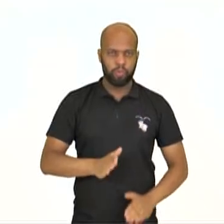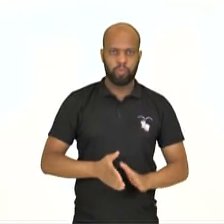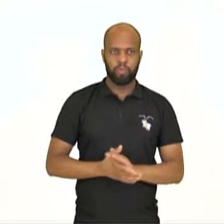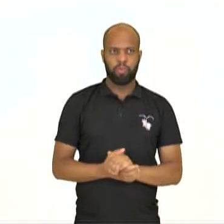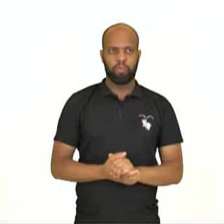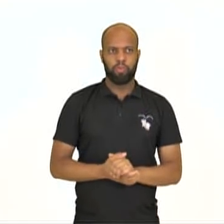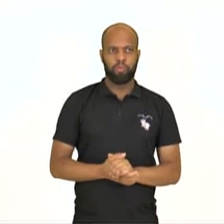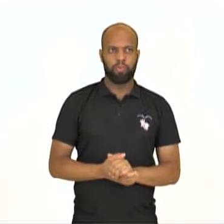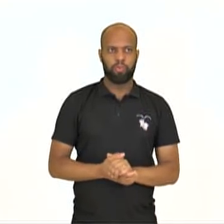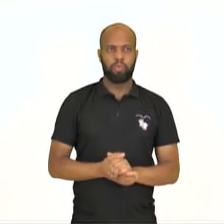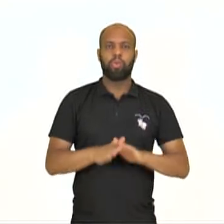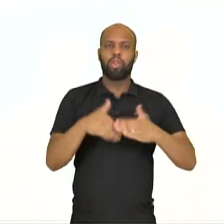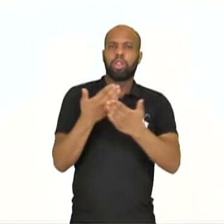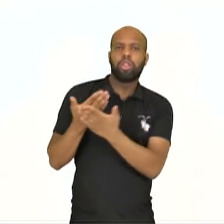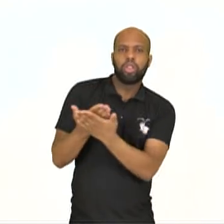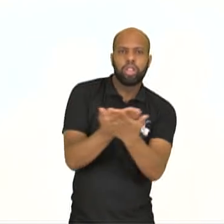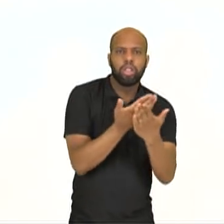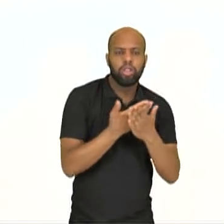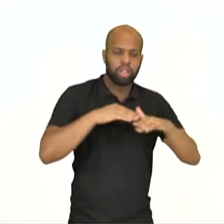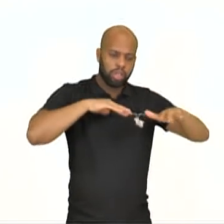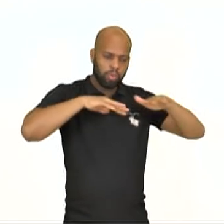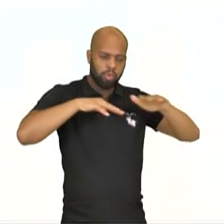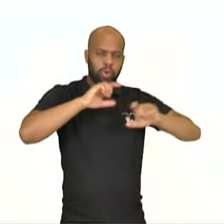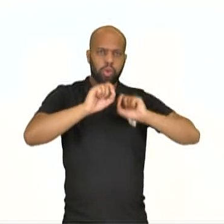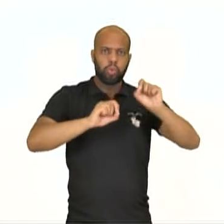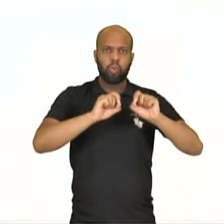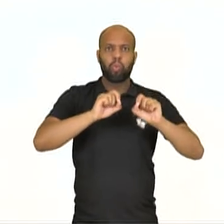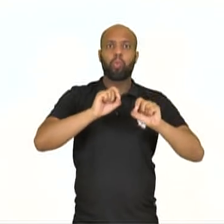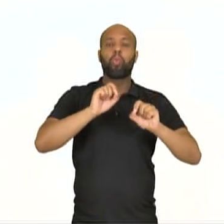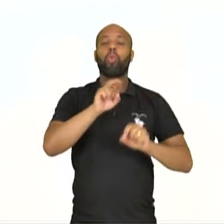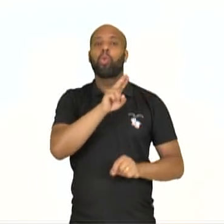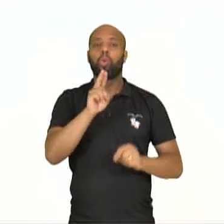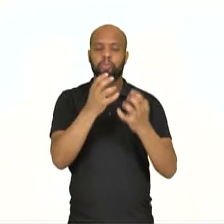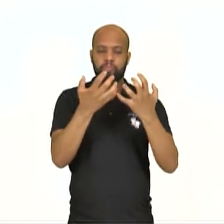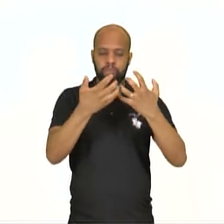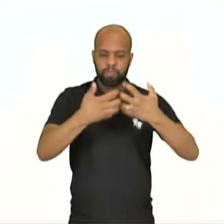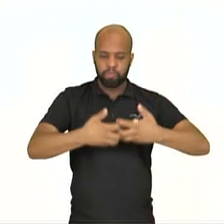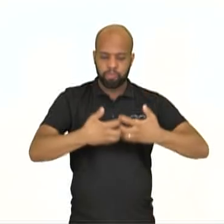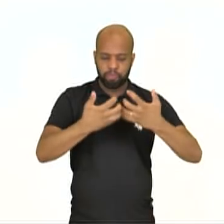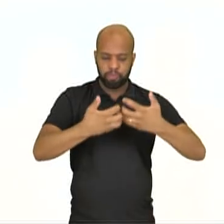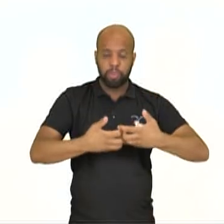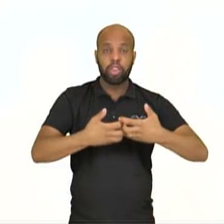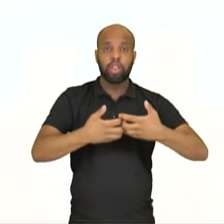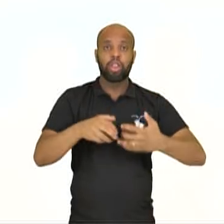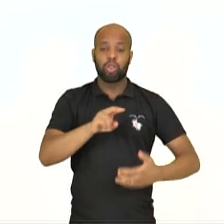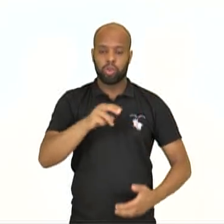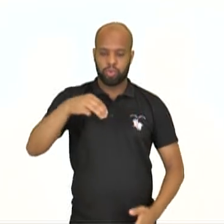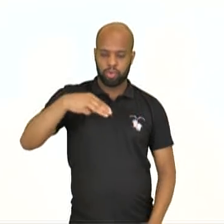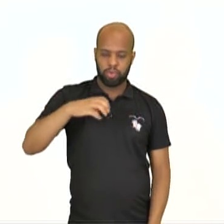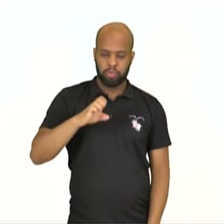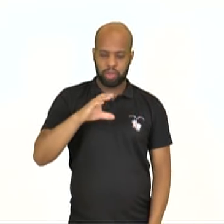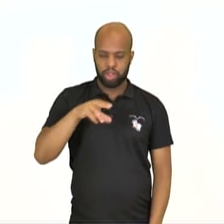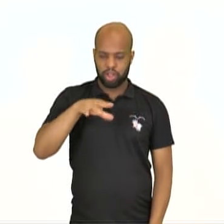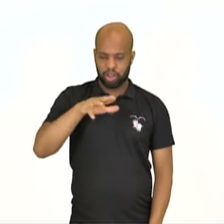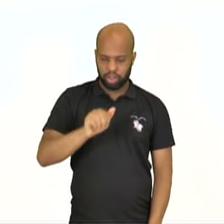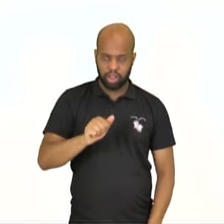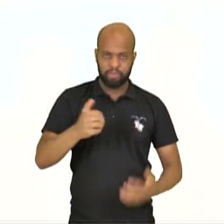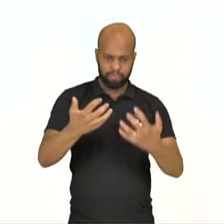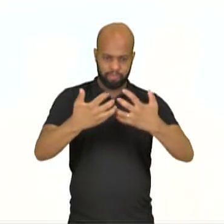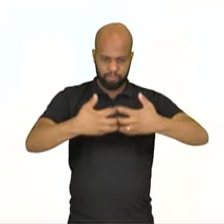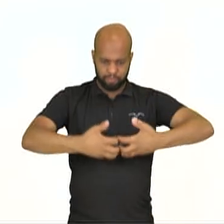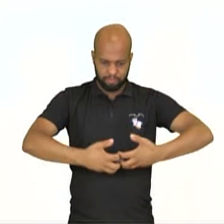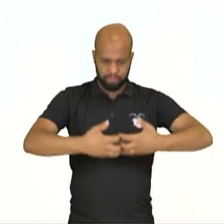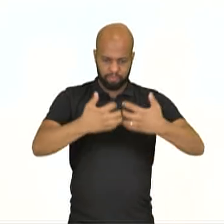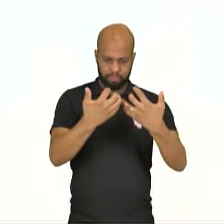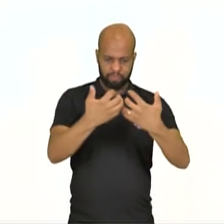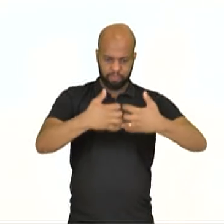O estudo dos movimentos é denominado mecânica e tem uma importância prática nos transportes, na indústria e em inúmeras atividades